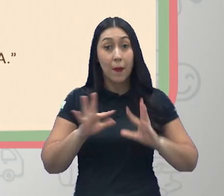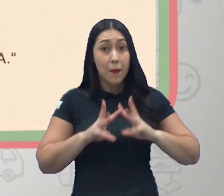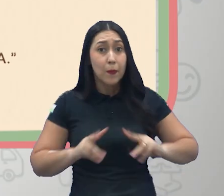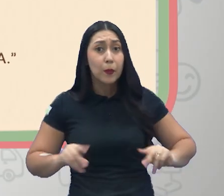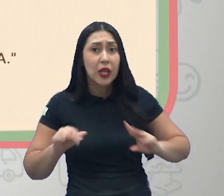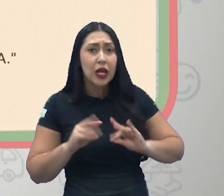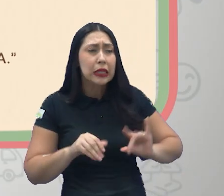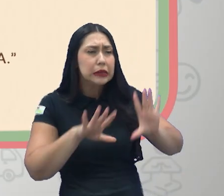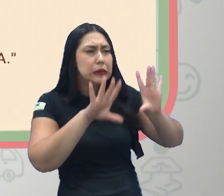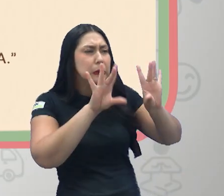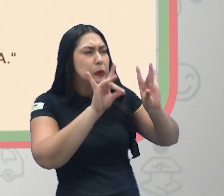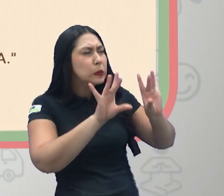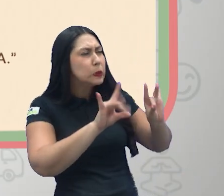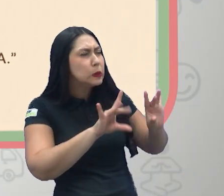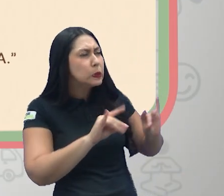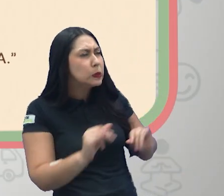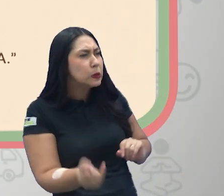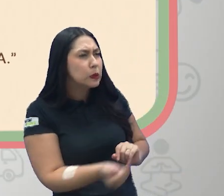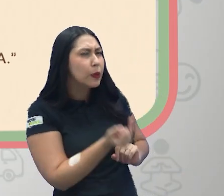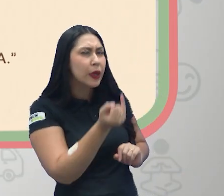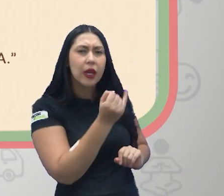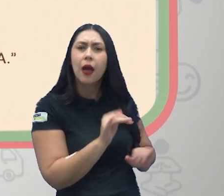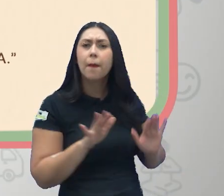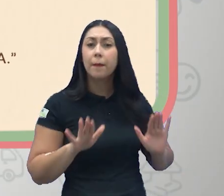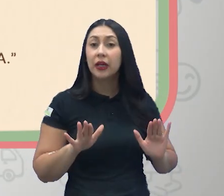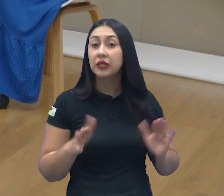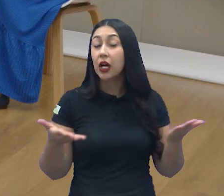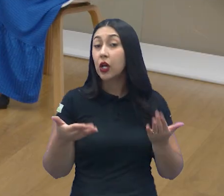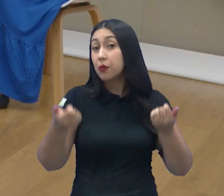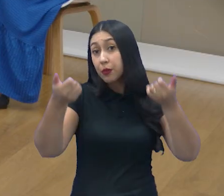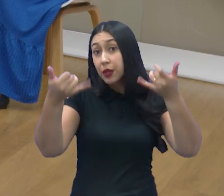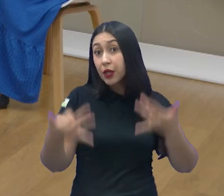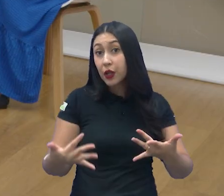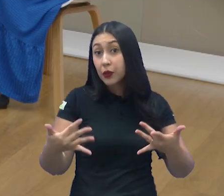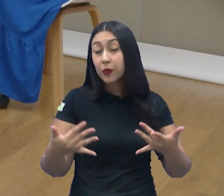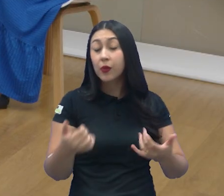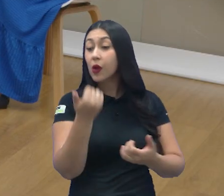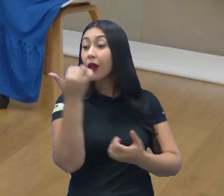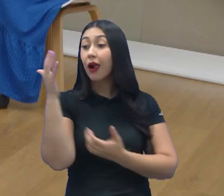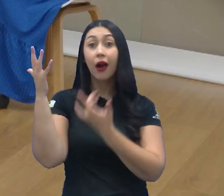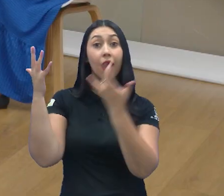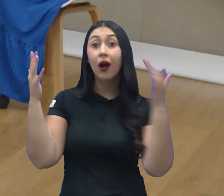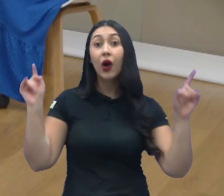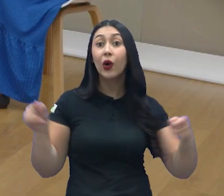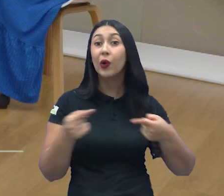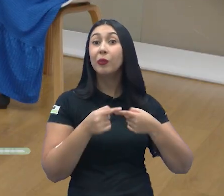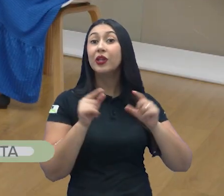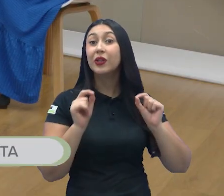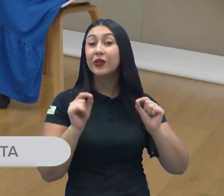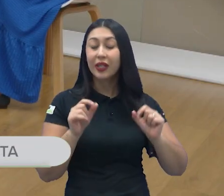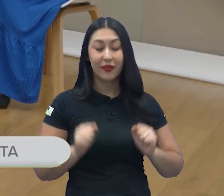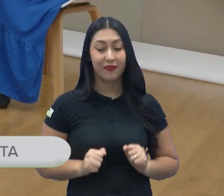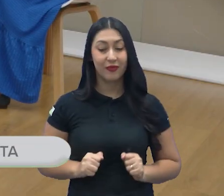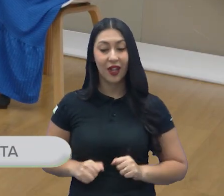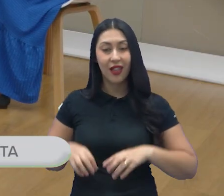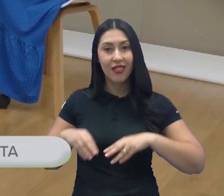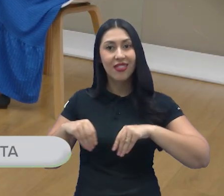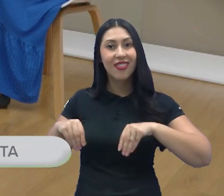cada detalhe importa. Mas agora, voltando naquela questão dos elementos, qual o elemento que está ligado ao melancólico? Elemento